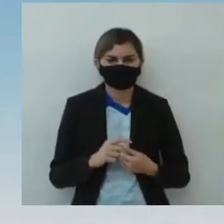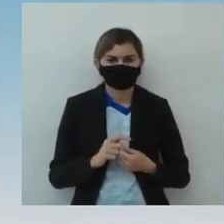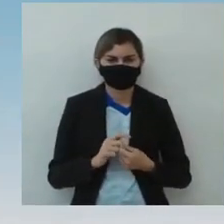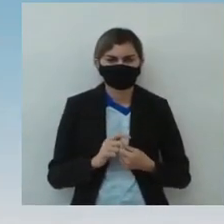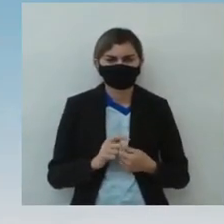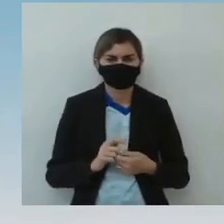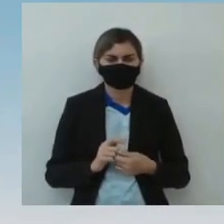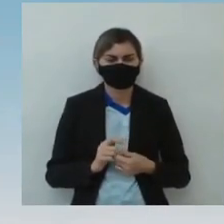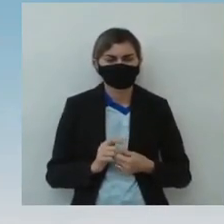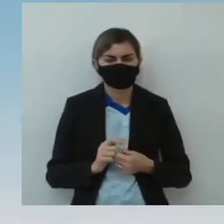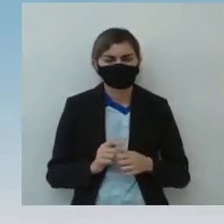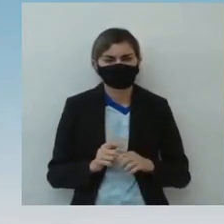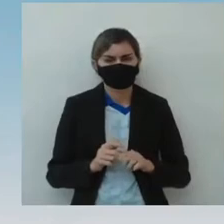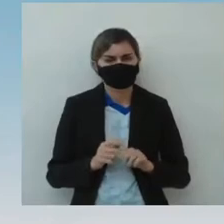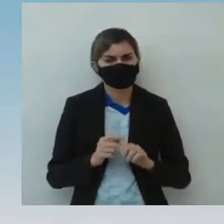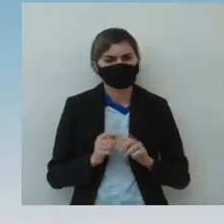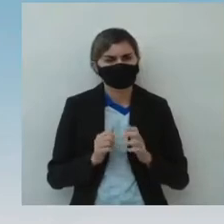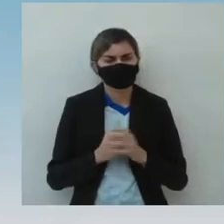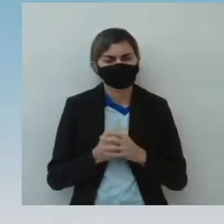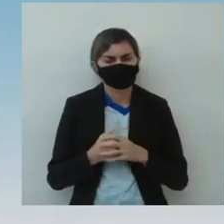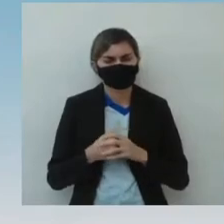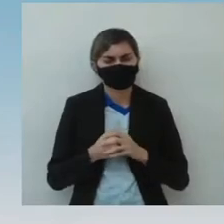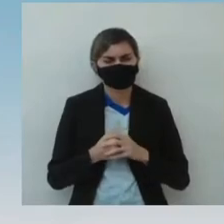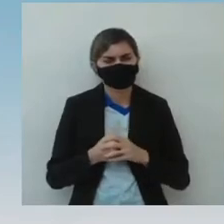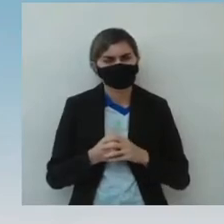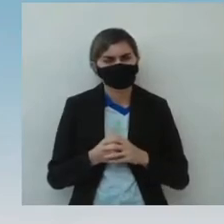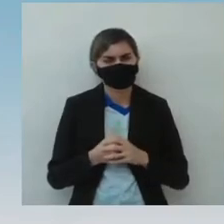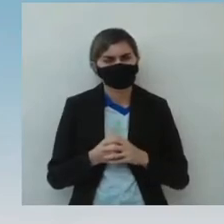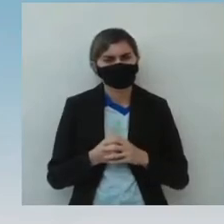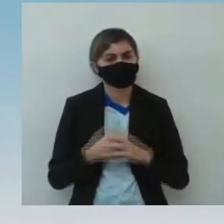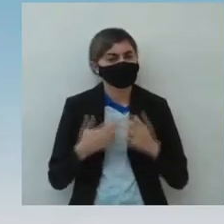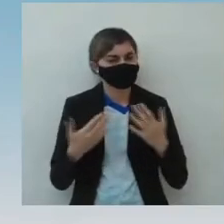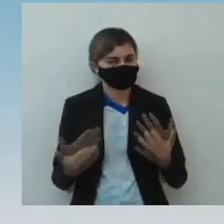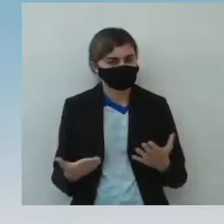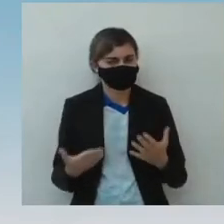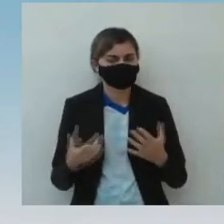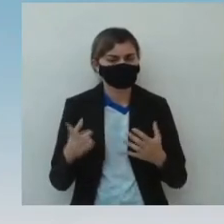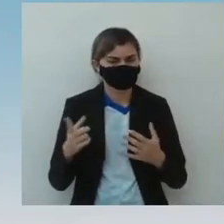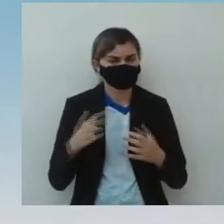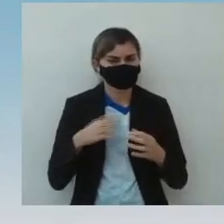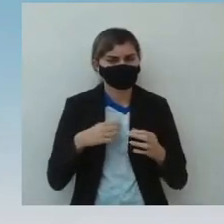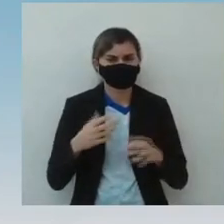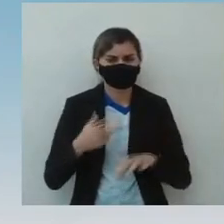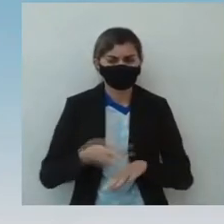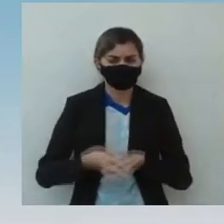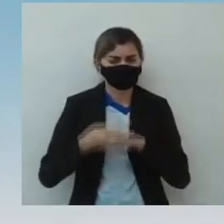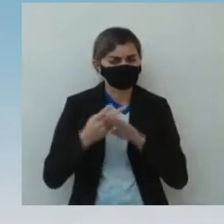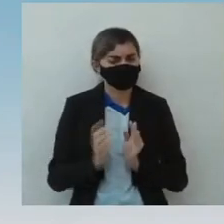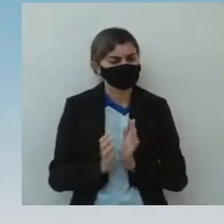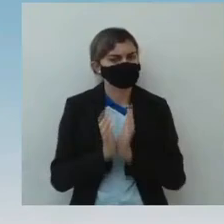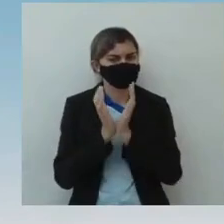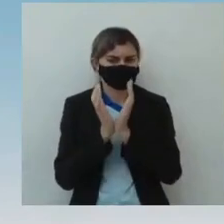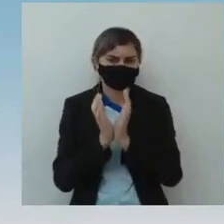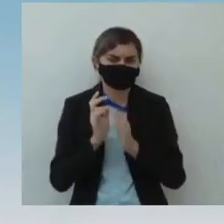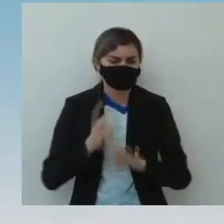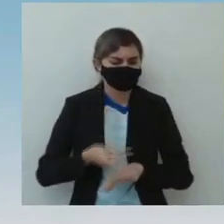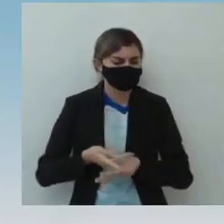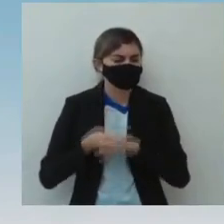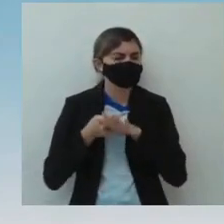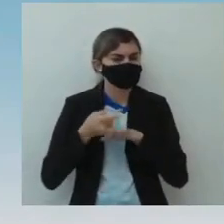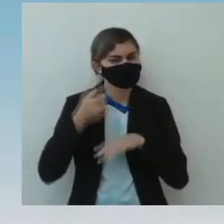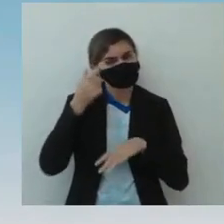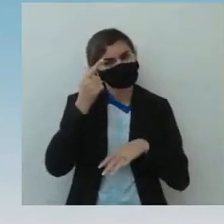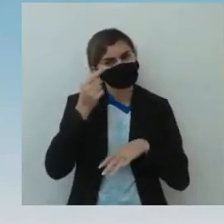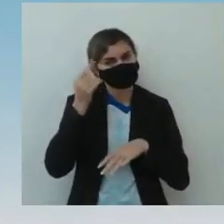and other organization of tá então Zé prêmios premiações